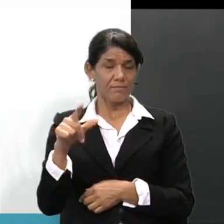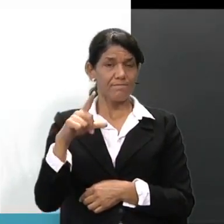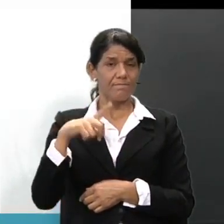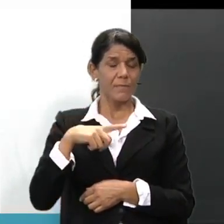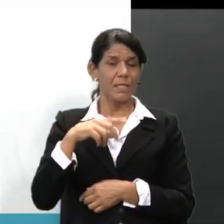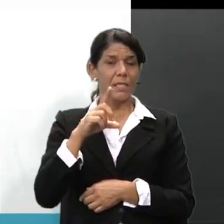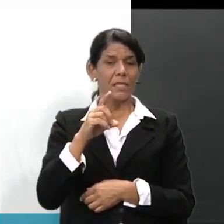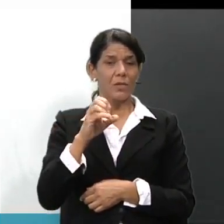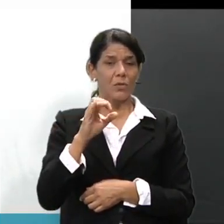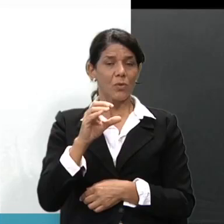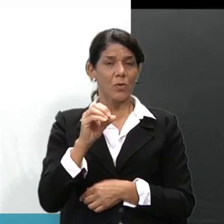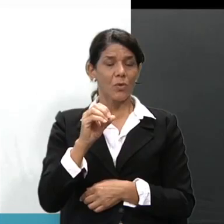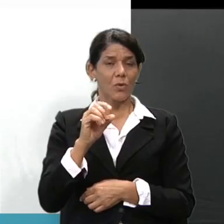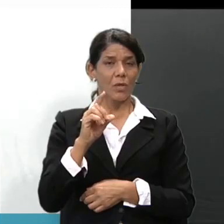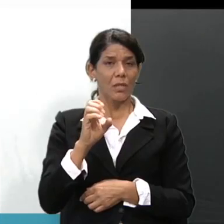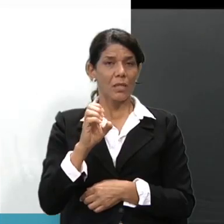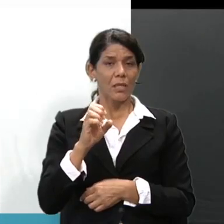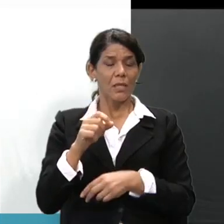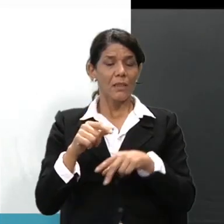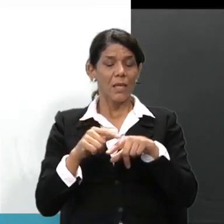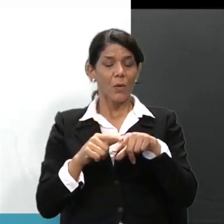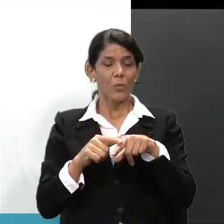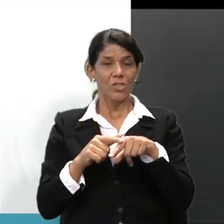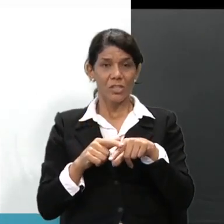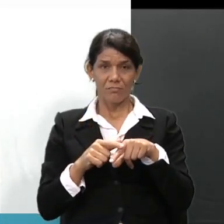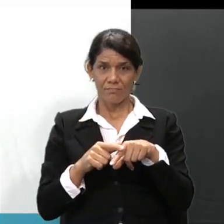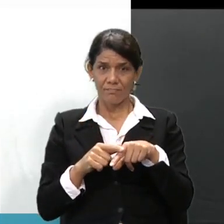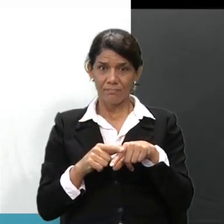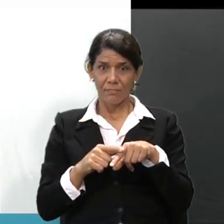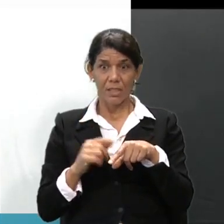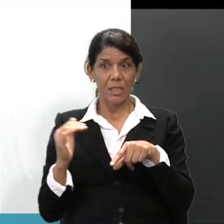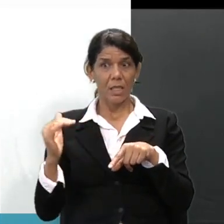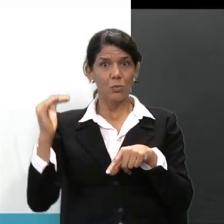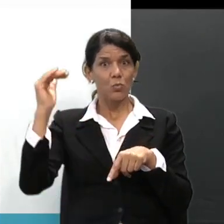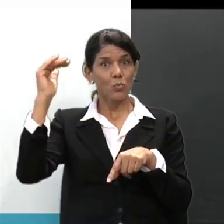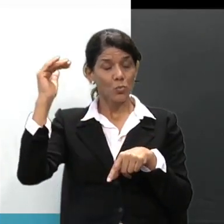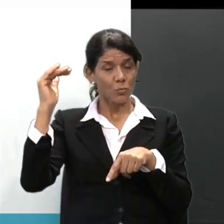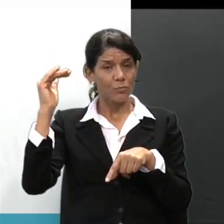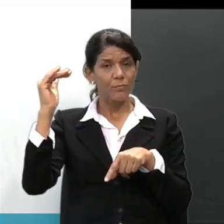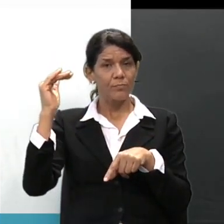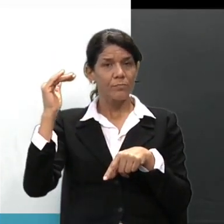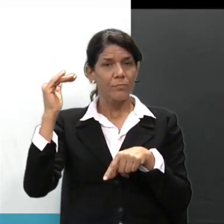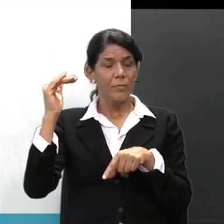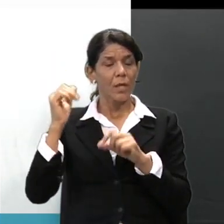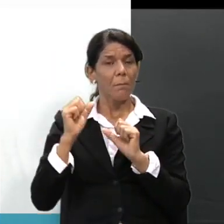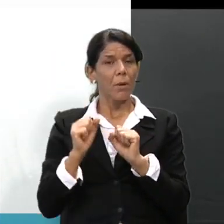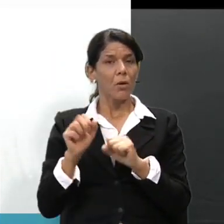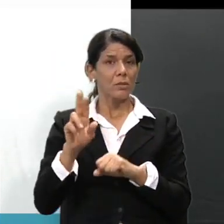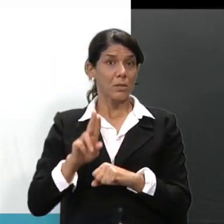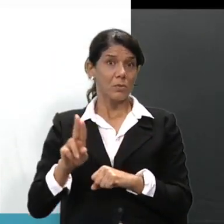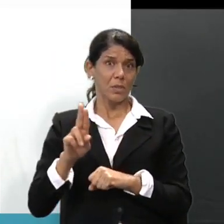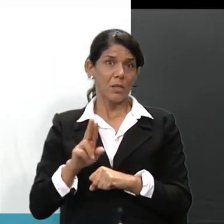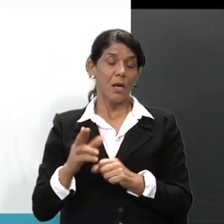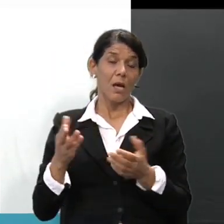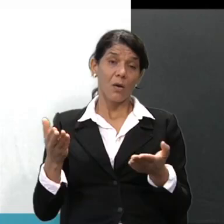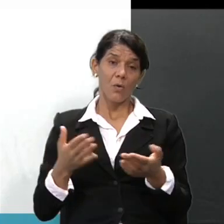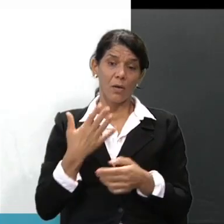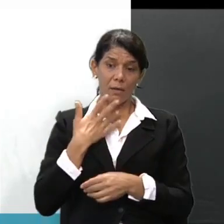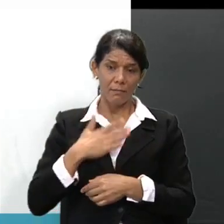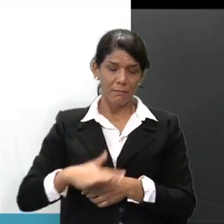em deltoide e vasto lateral da coxa, tá? Em adultos, podem ser utilizados. Agora,